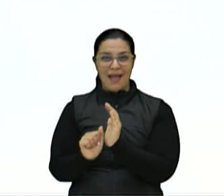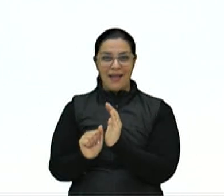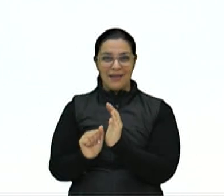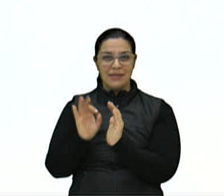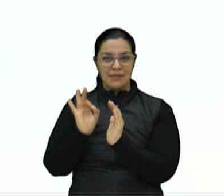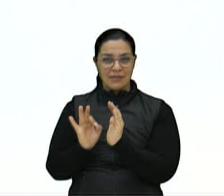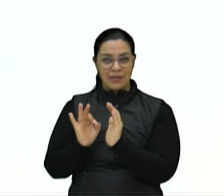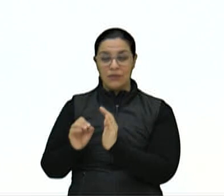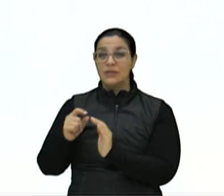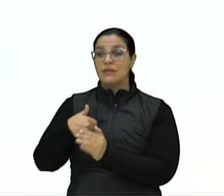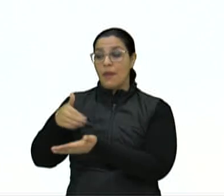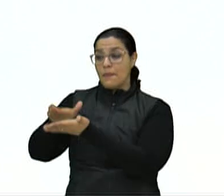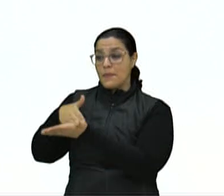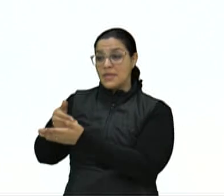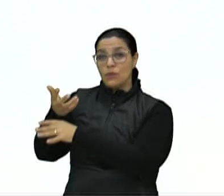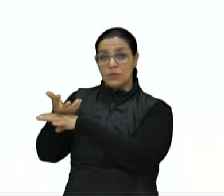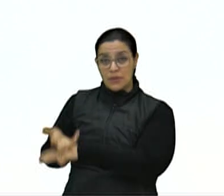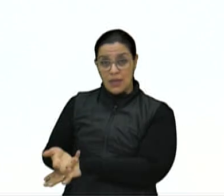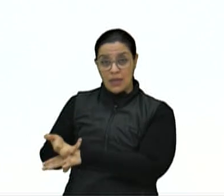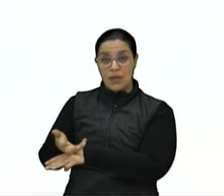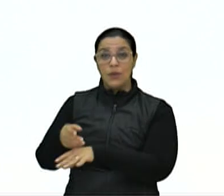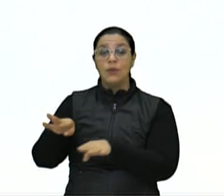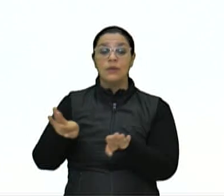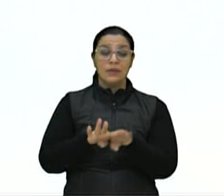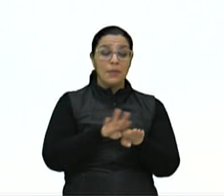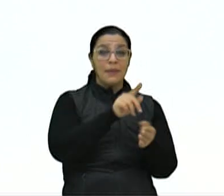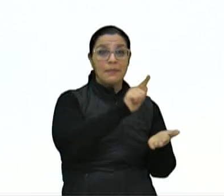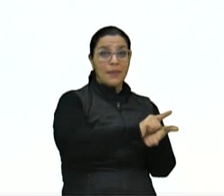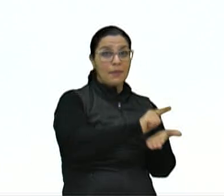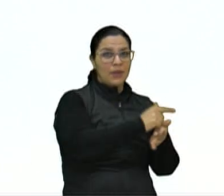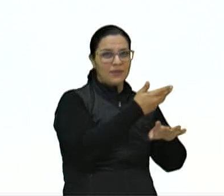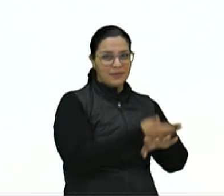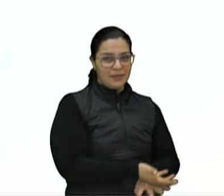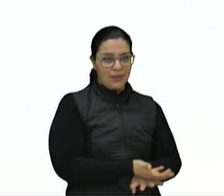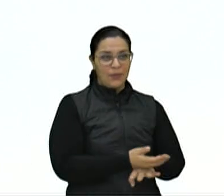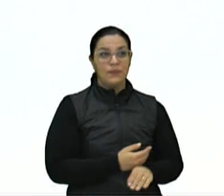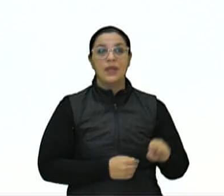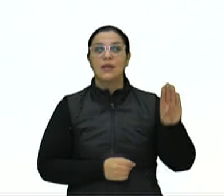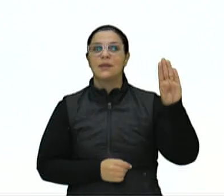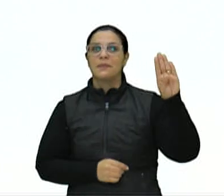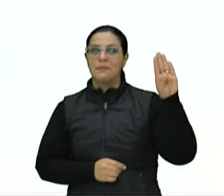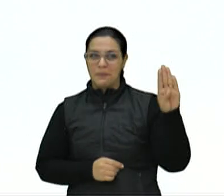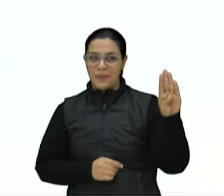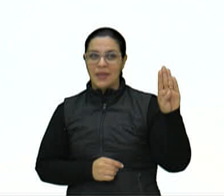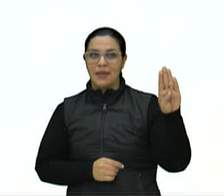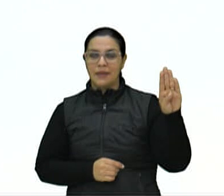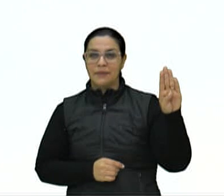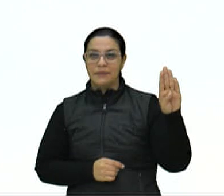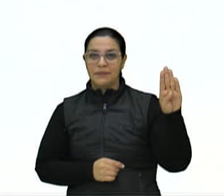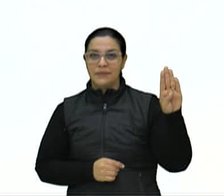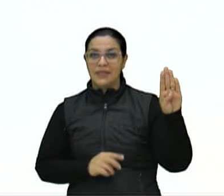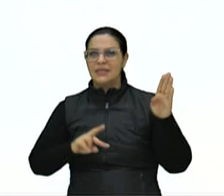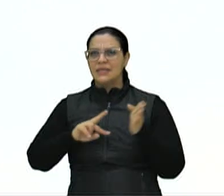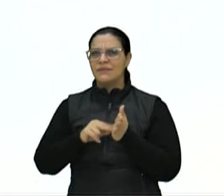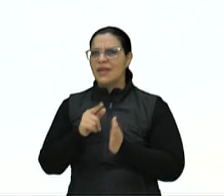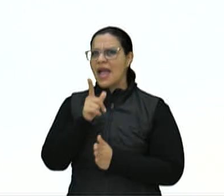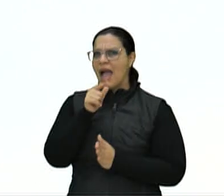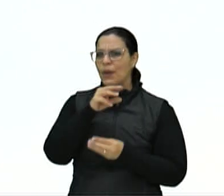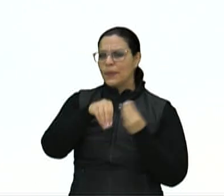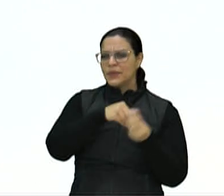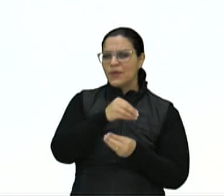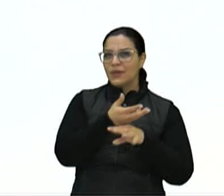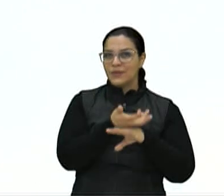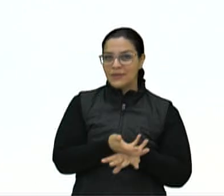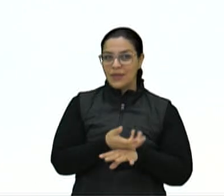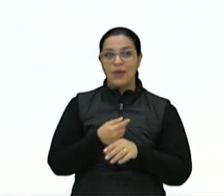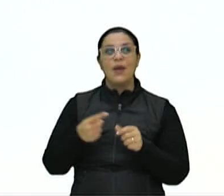que é pincel seco com tinta sobre o papel seco. Segundo item da primeira coluna, molhado no seco,